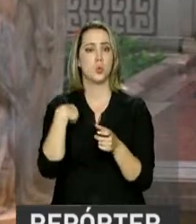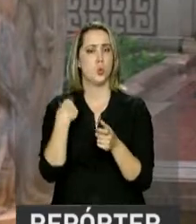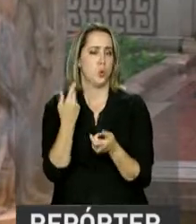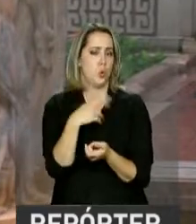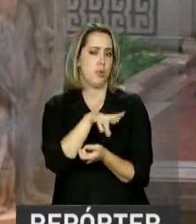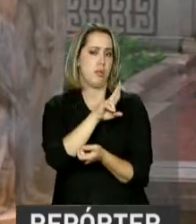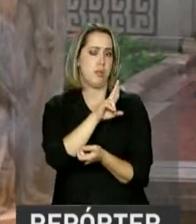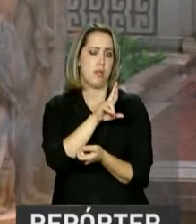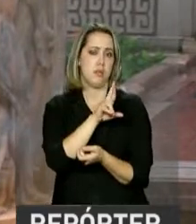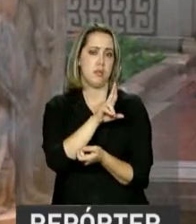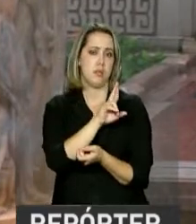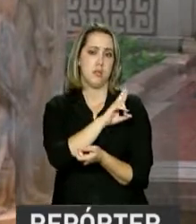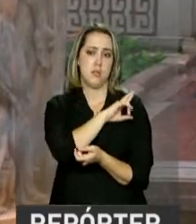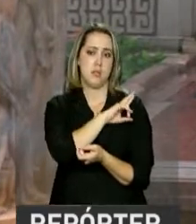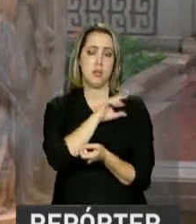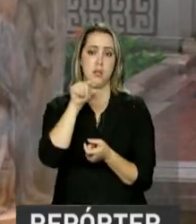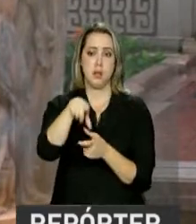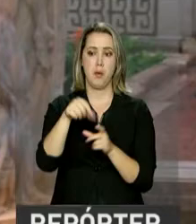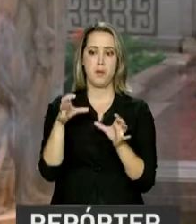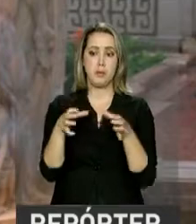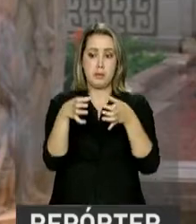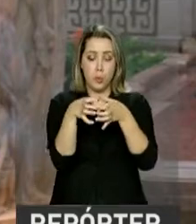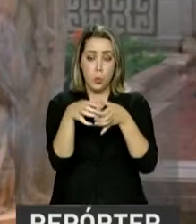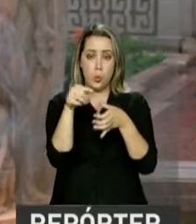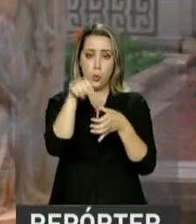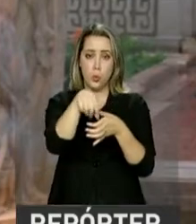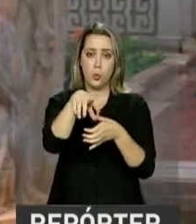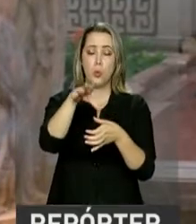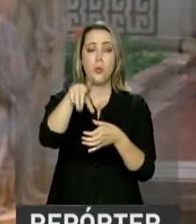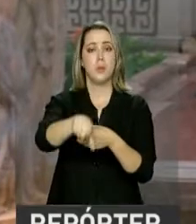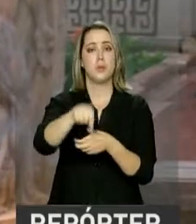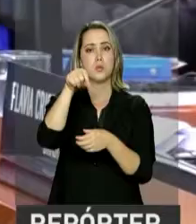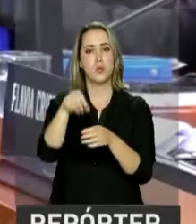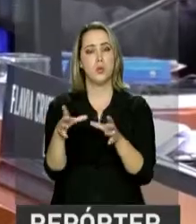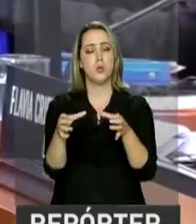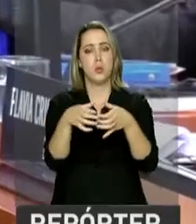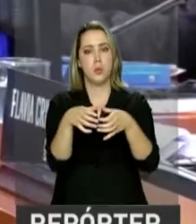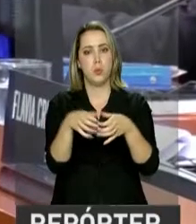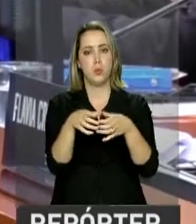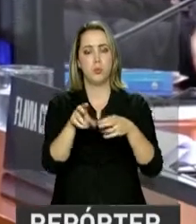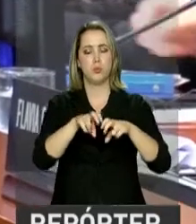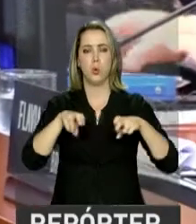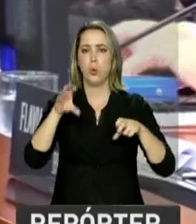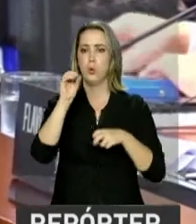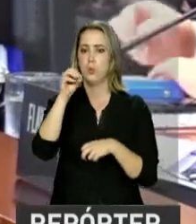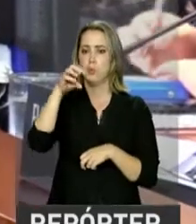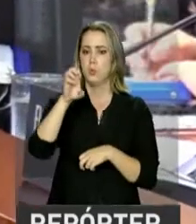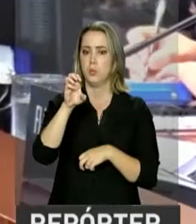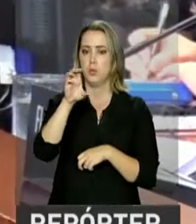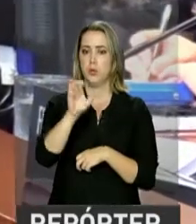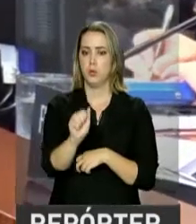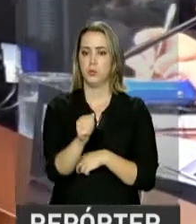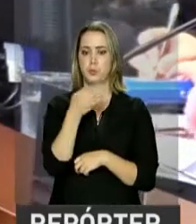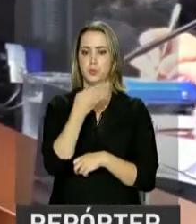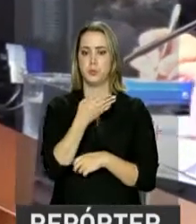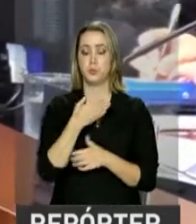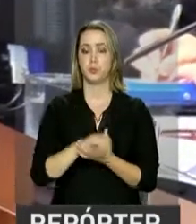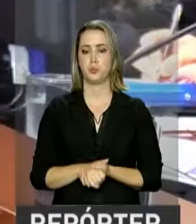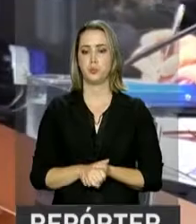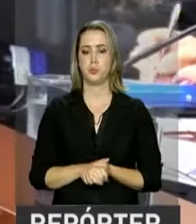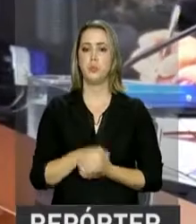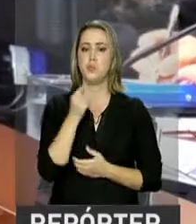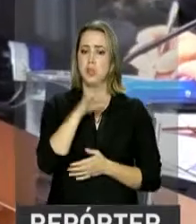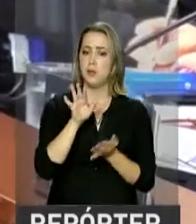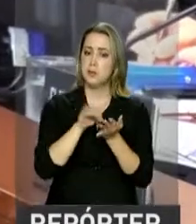de origem são eleitos pela assembleia geral da organização além de secretário especial de direitos humanos